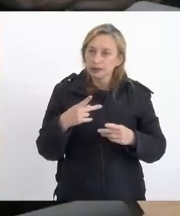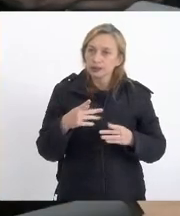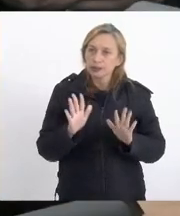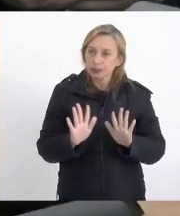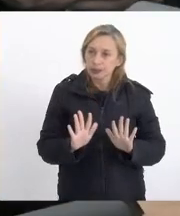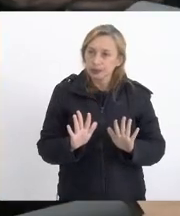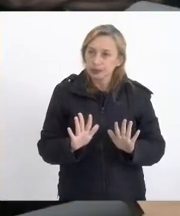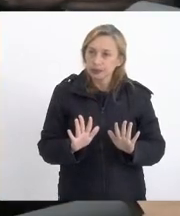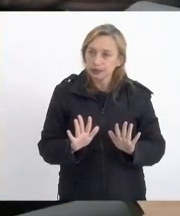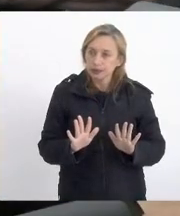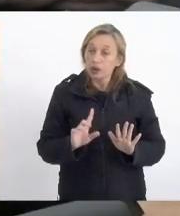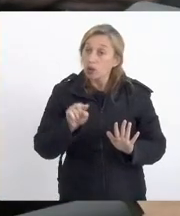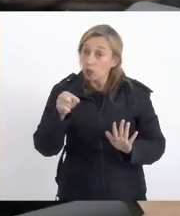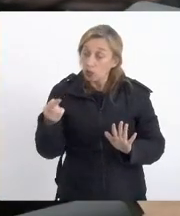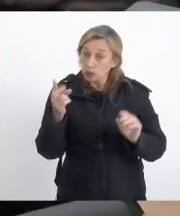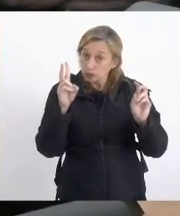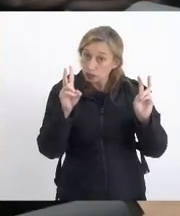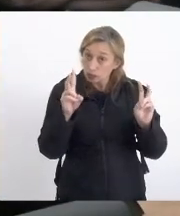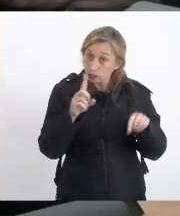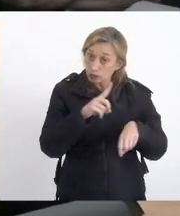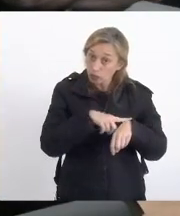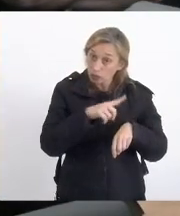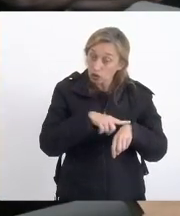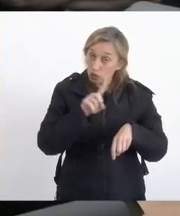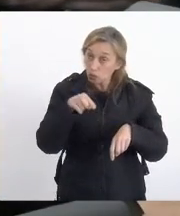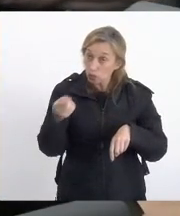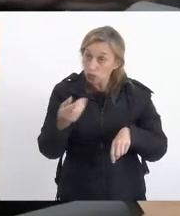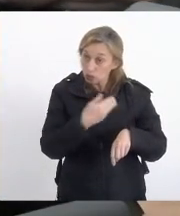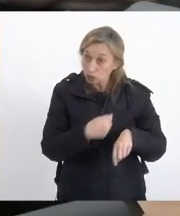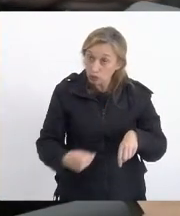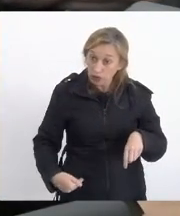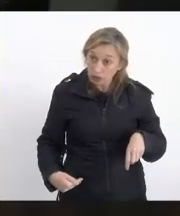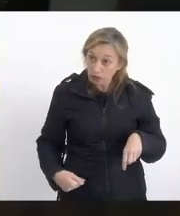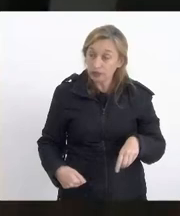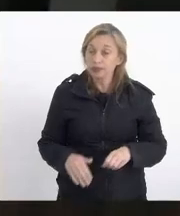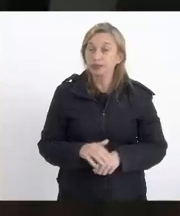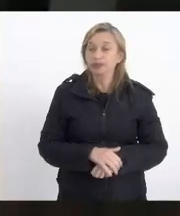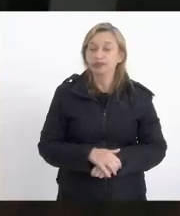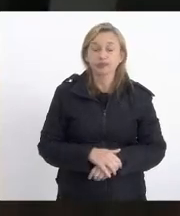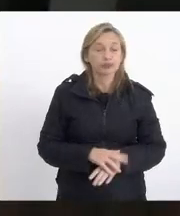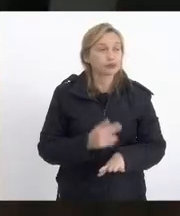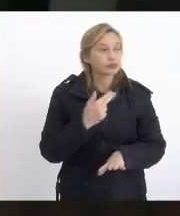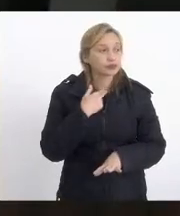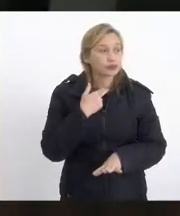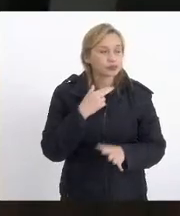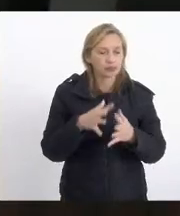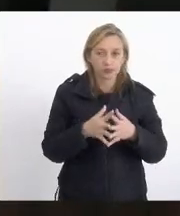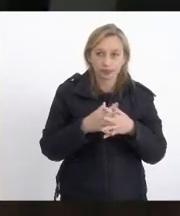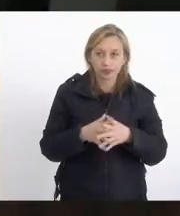discurso. É um outro tempo, é um outro governo. Nós não podemos ter